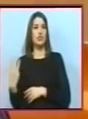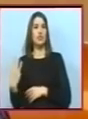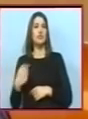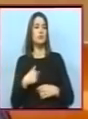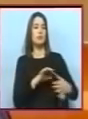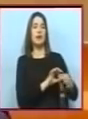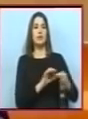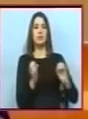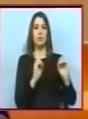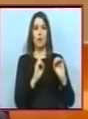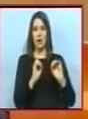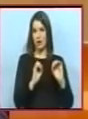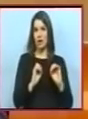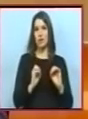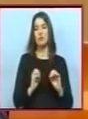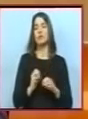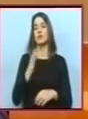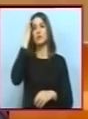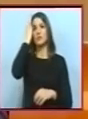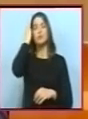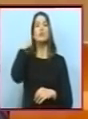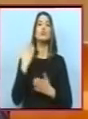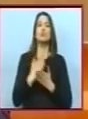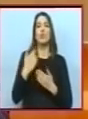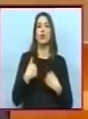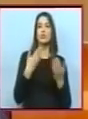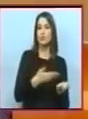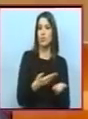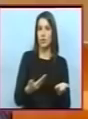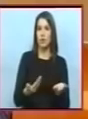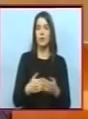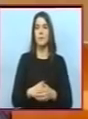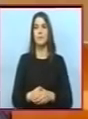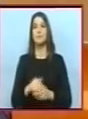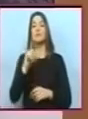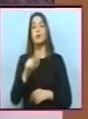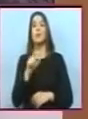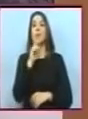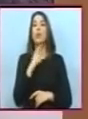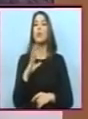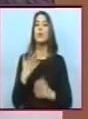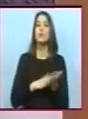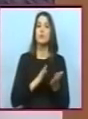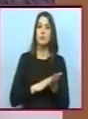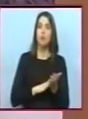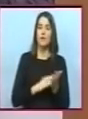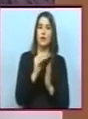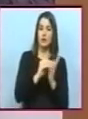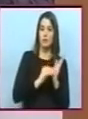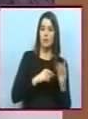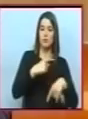desligados de todo este processo. Por outro lado, o que se prova nas habilitações de herdeiros,